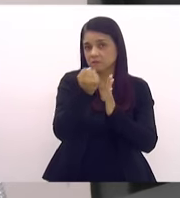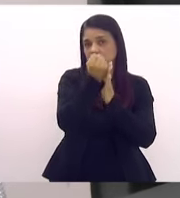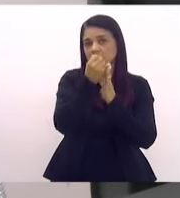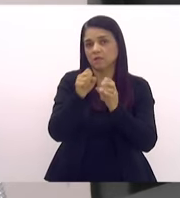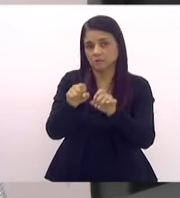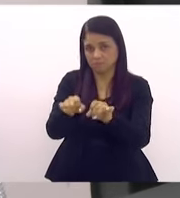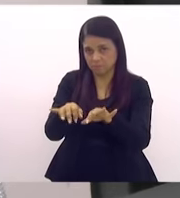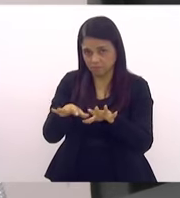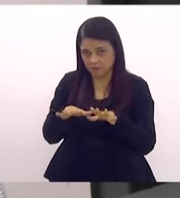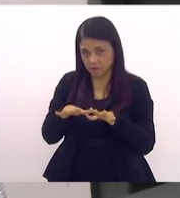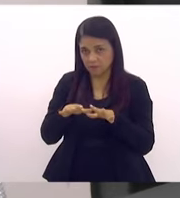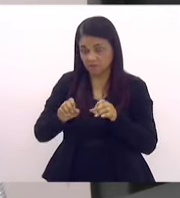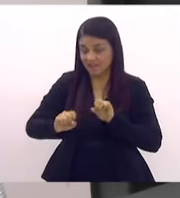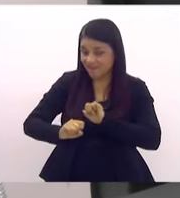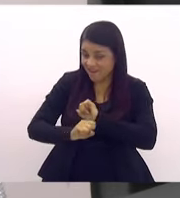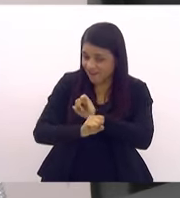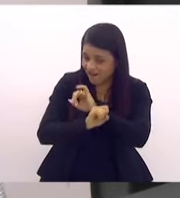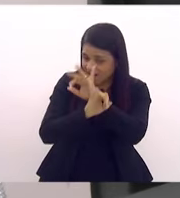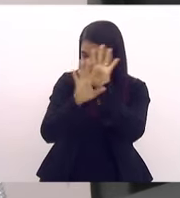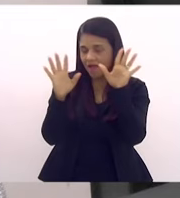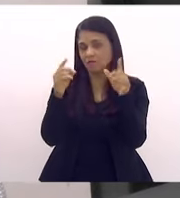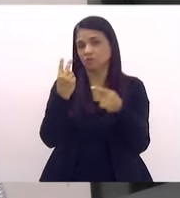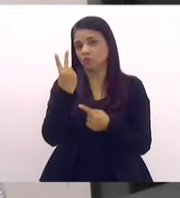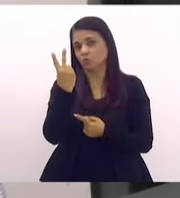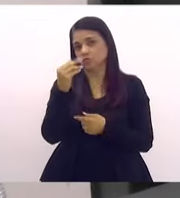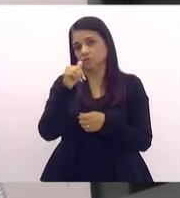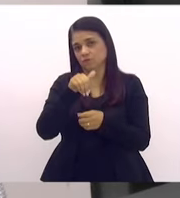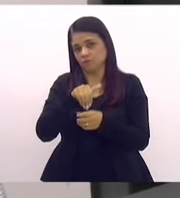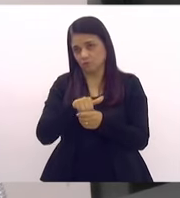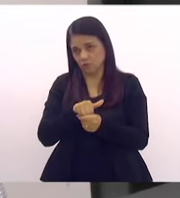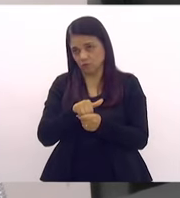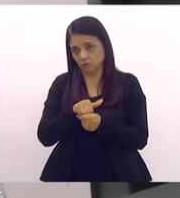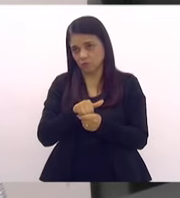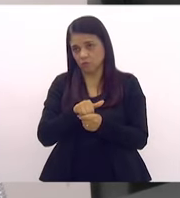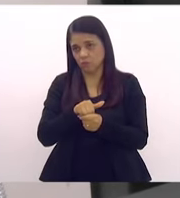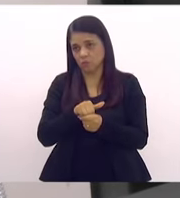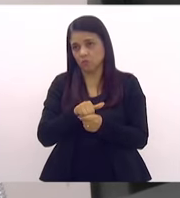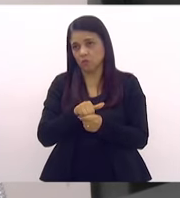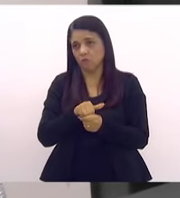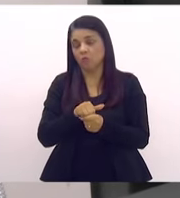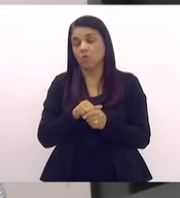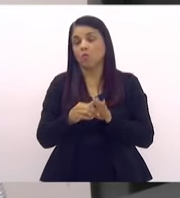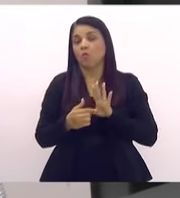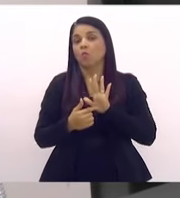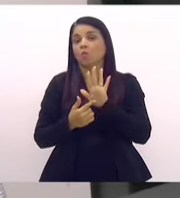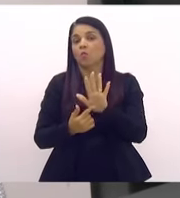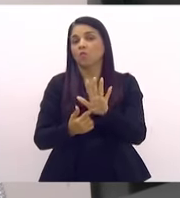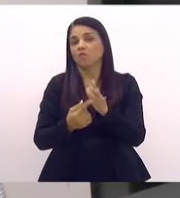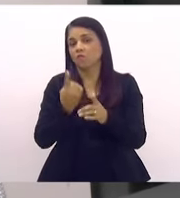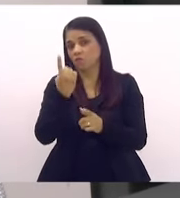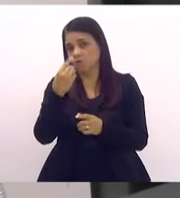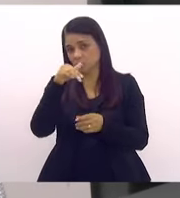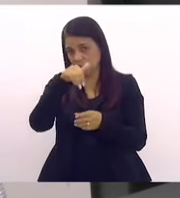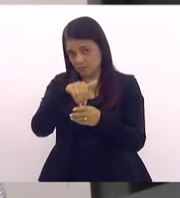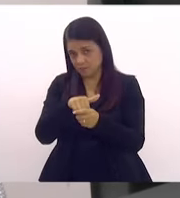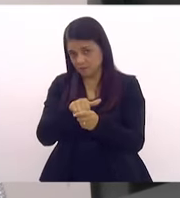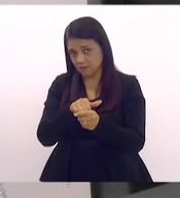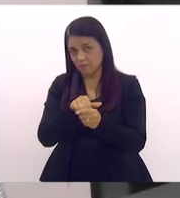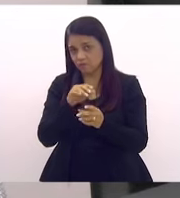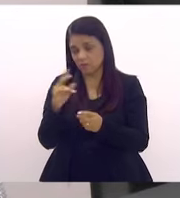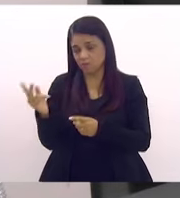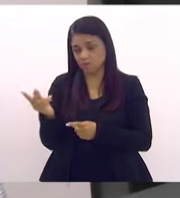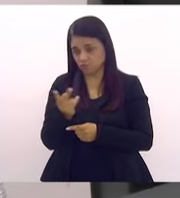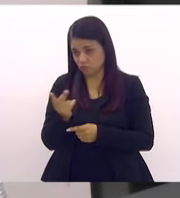deixar cristalino o entendimento. Então, são dois votos. O voto que está apresentado já há algum tempo, e eu até por lealdade em ambas as